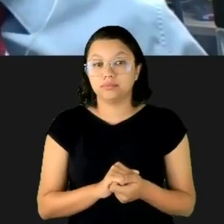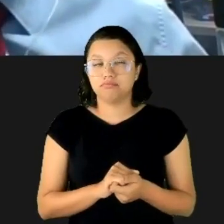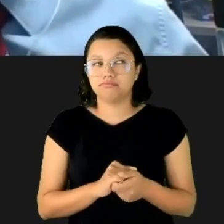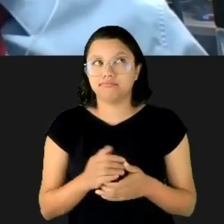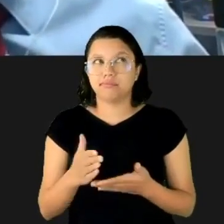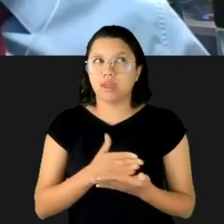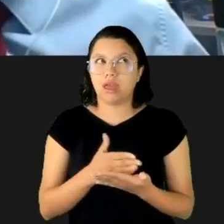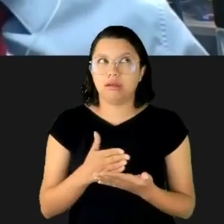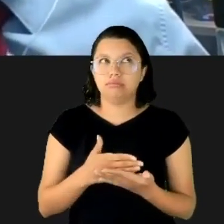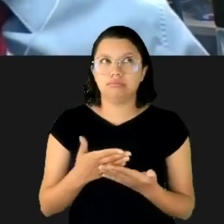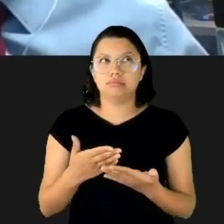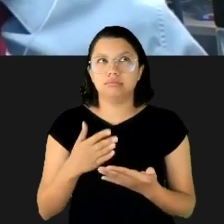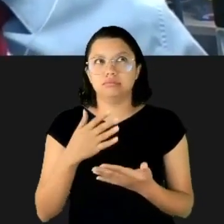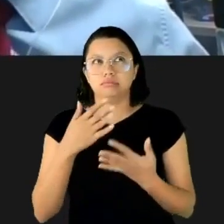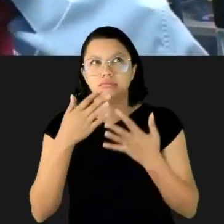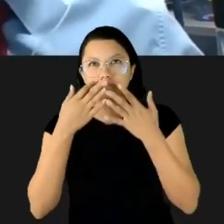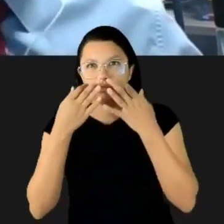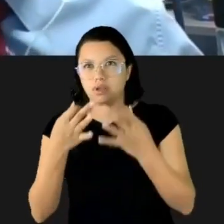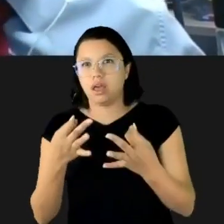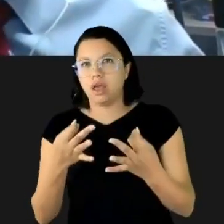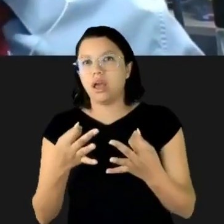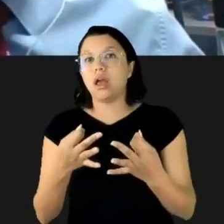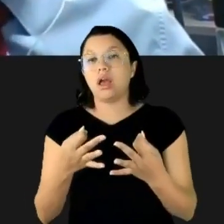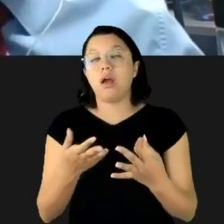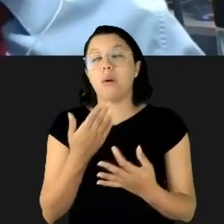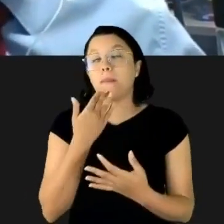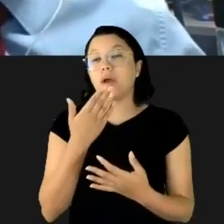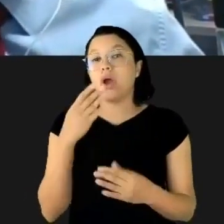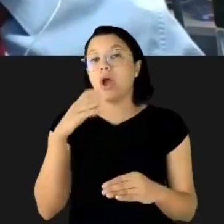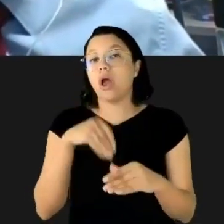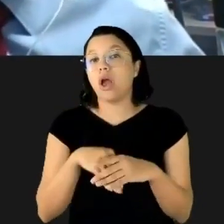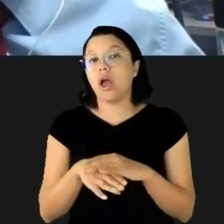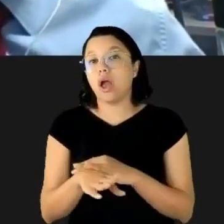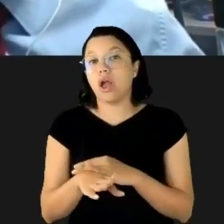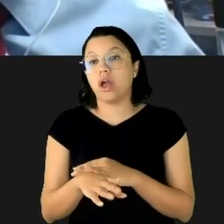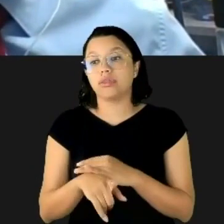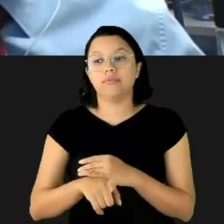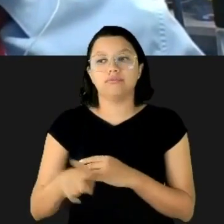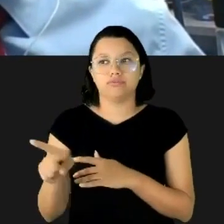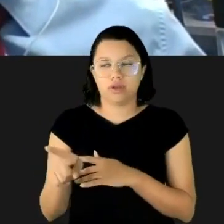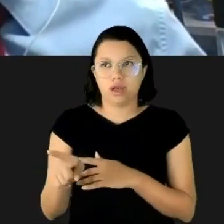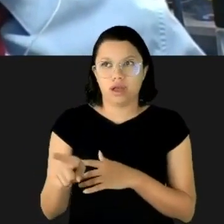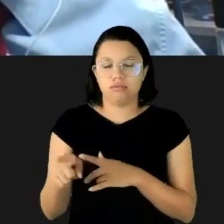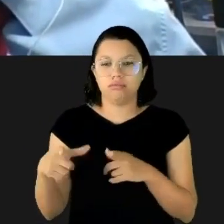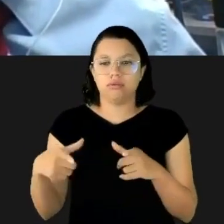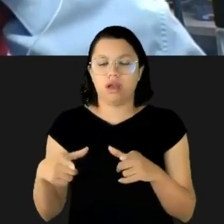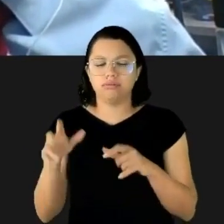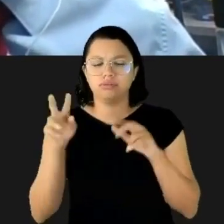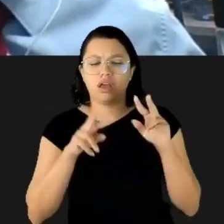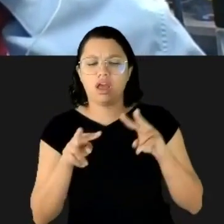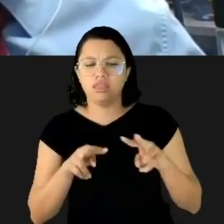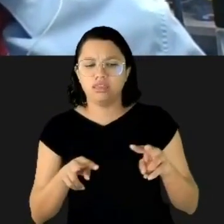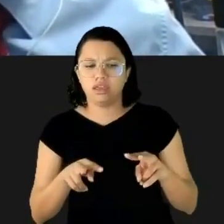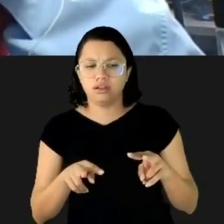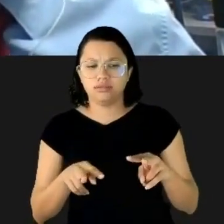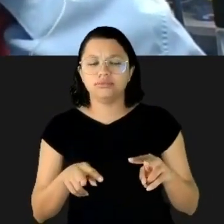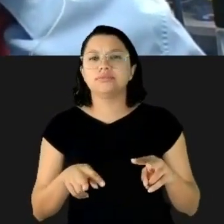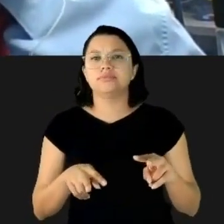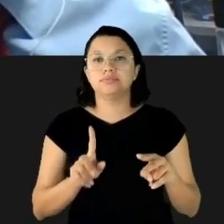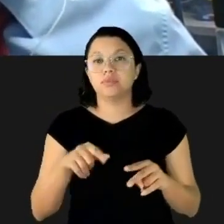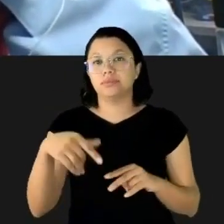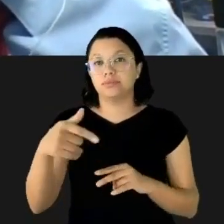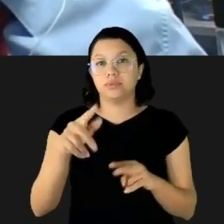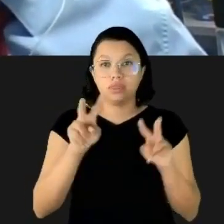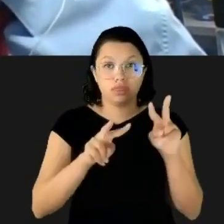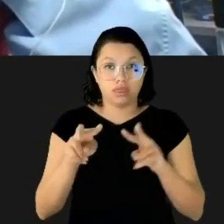interesse mas na maioria das vezes uma petição que ele entra ele vai para a triagem ele vai para a análise de secretaria